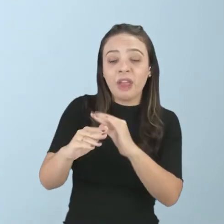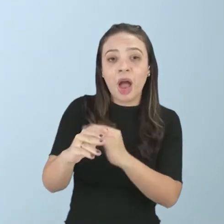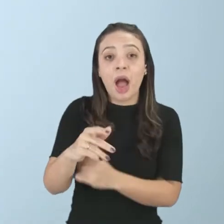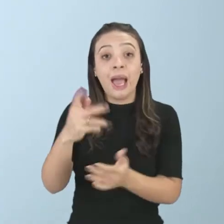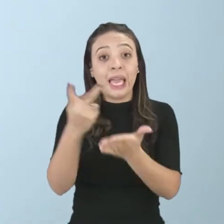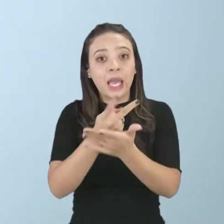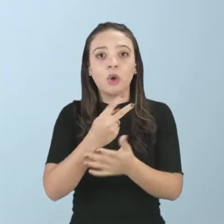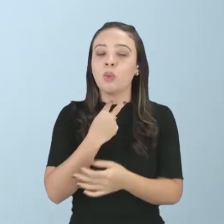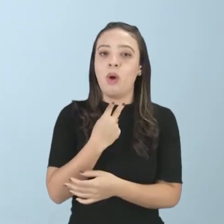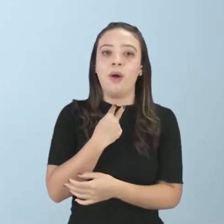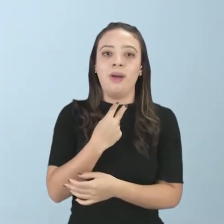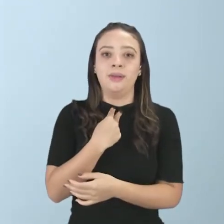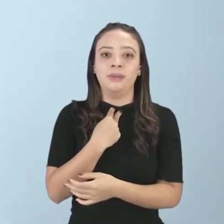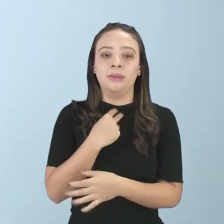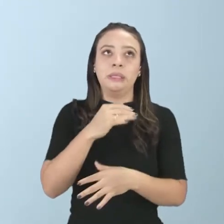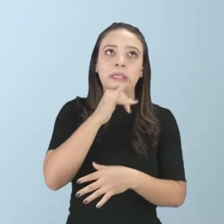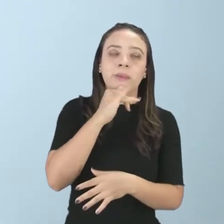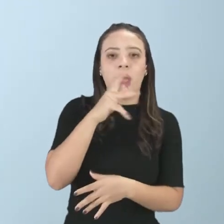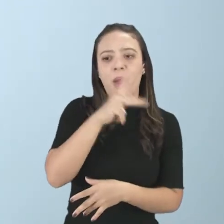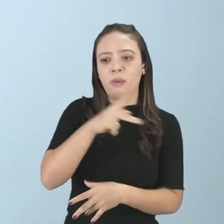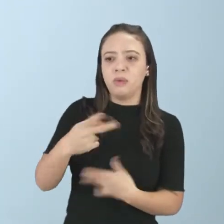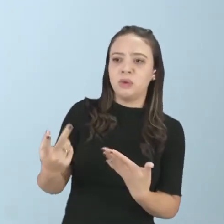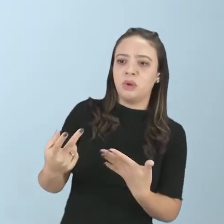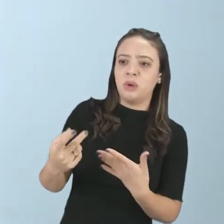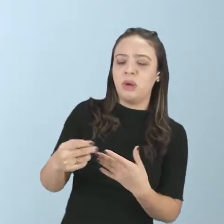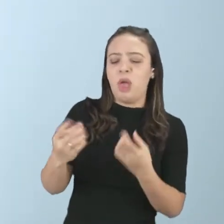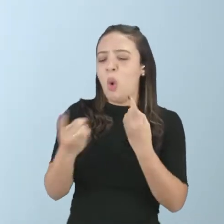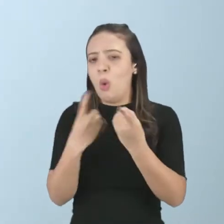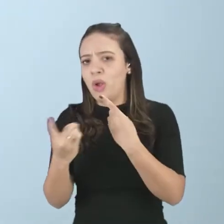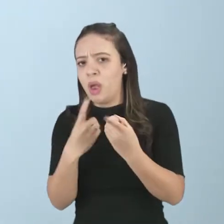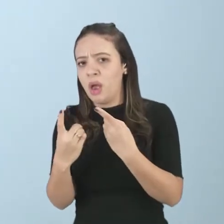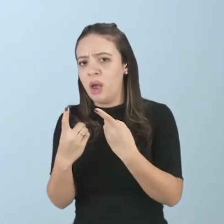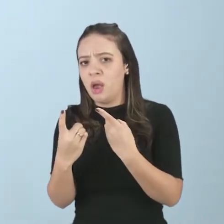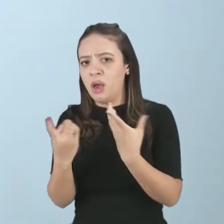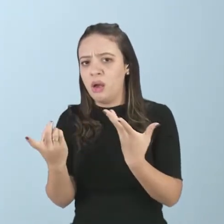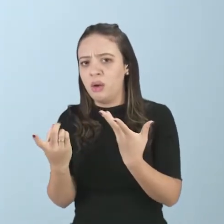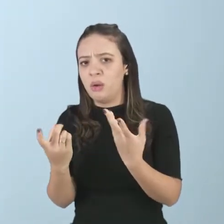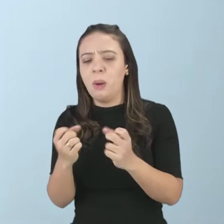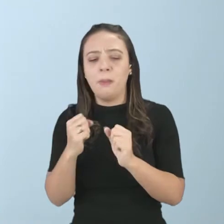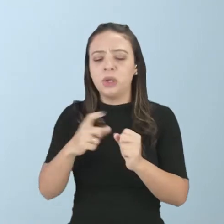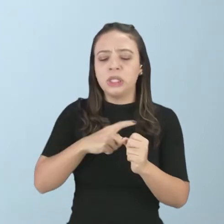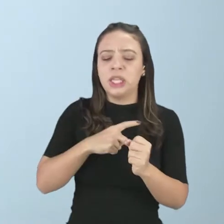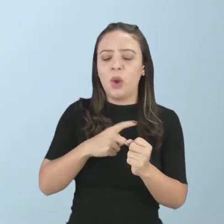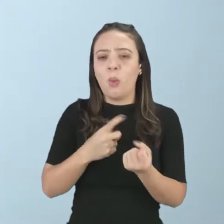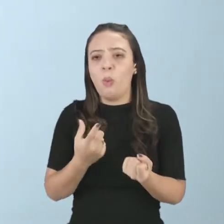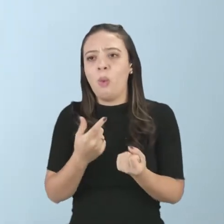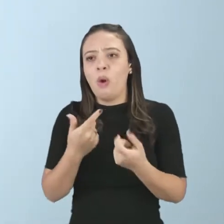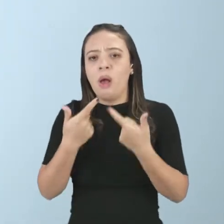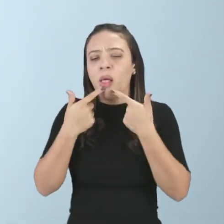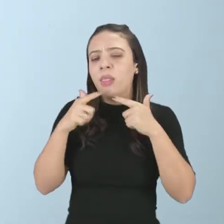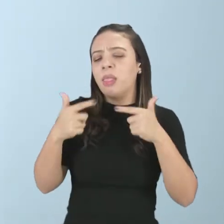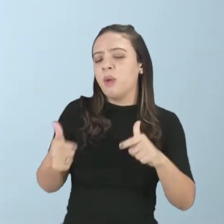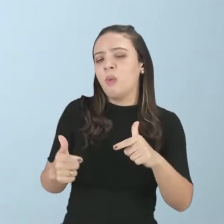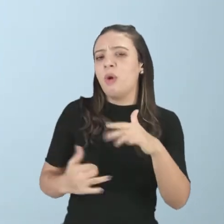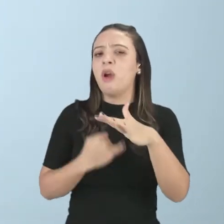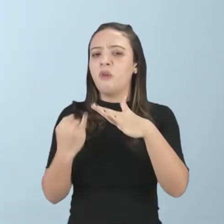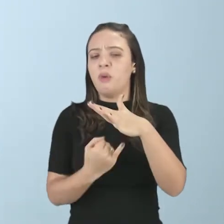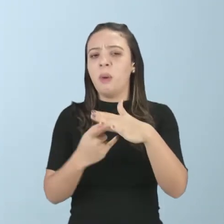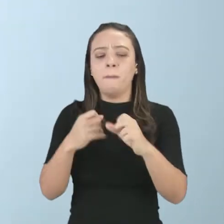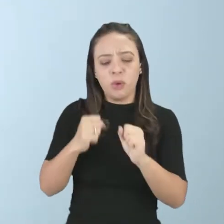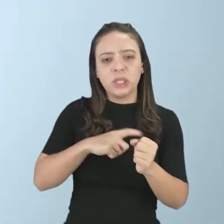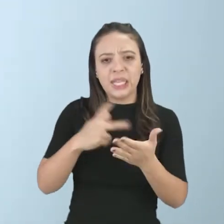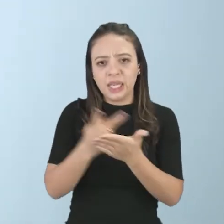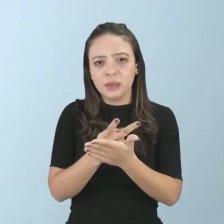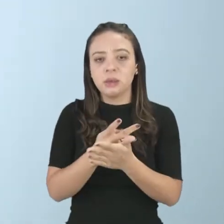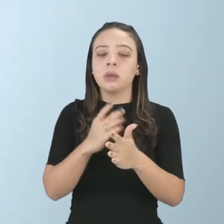ou digitação. Aí você vai dizer, professora, mas não é um diálogo, não vai haver gírias, não vai haver alguns erros. Claro, ele